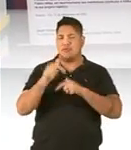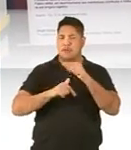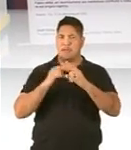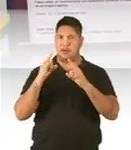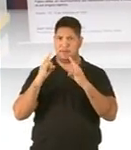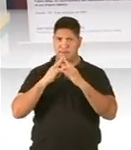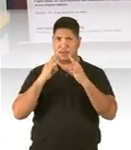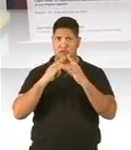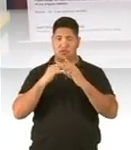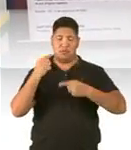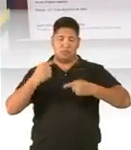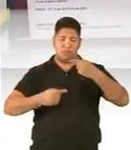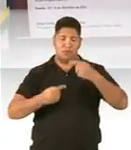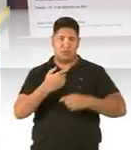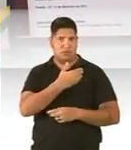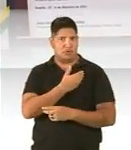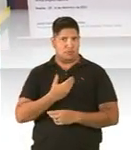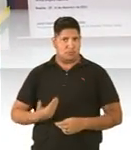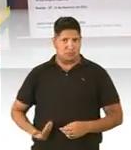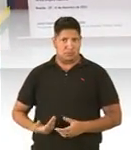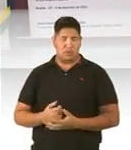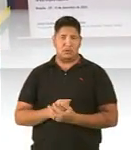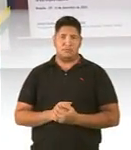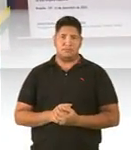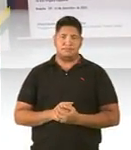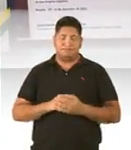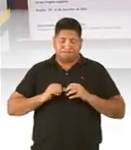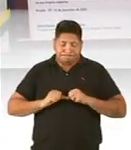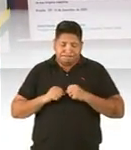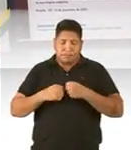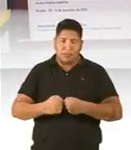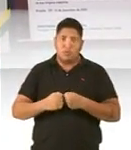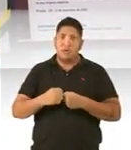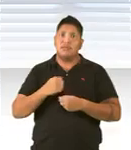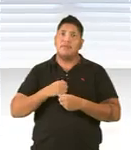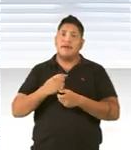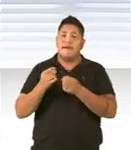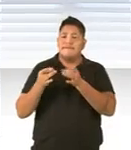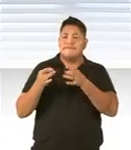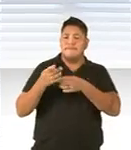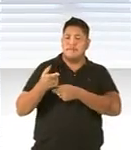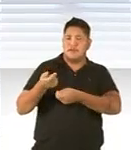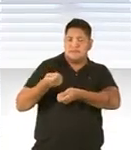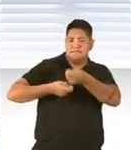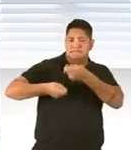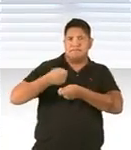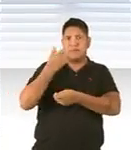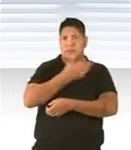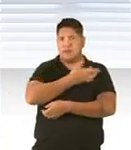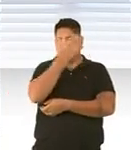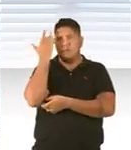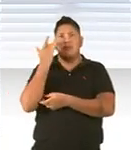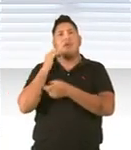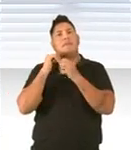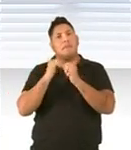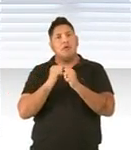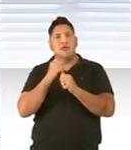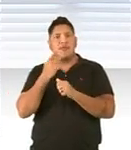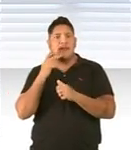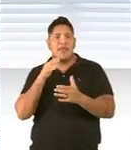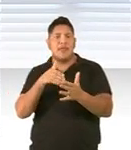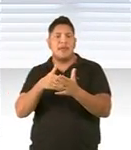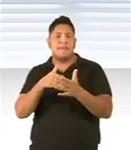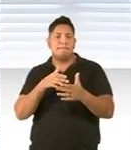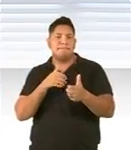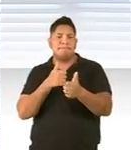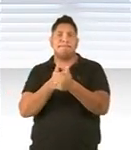do trabalho infantil e de políticas públicas. Atuação no tráfico de pessoas, a gente poderia citar também atuação